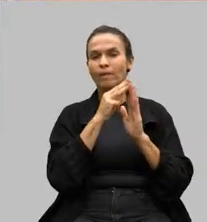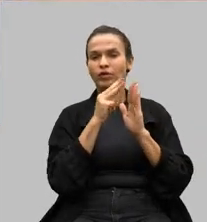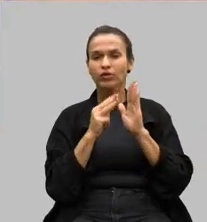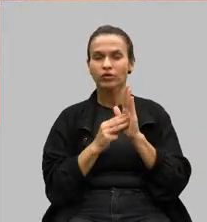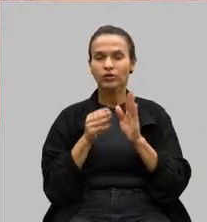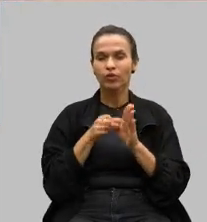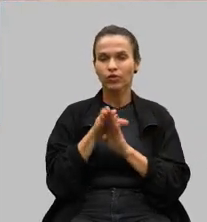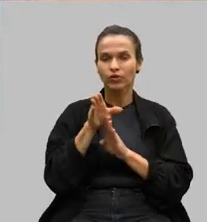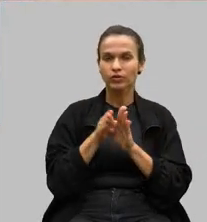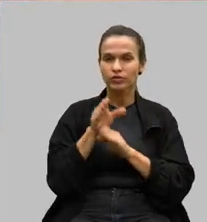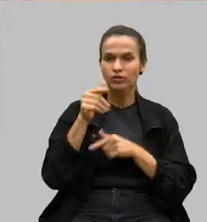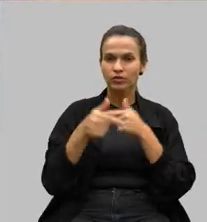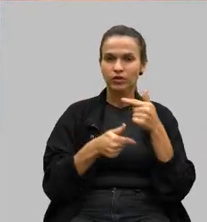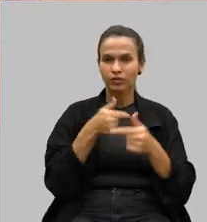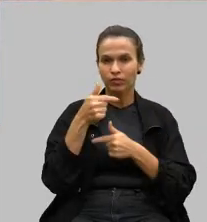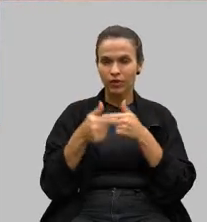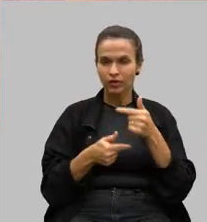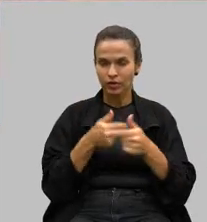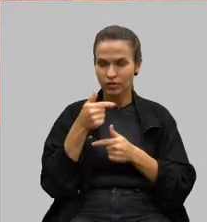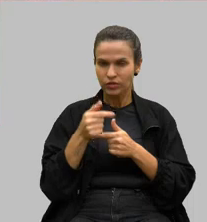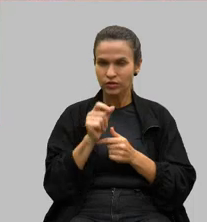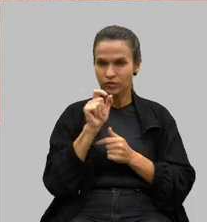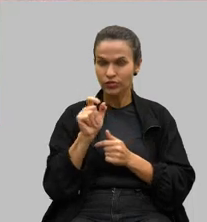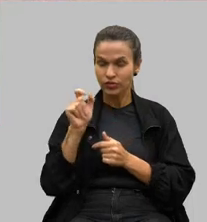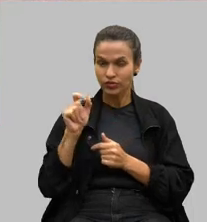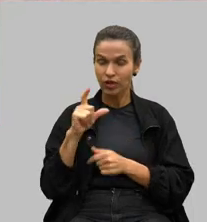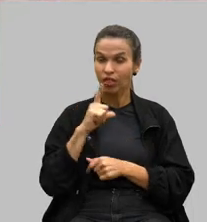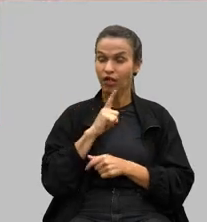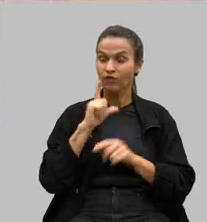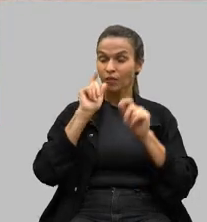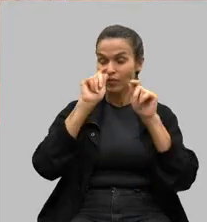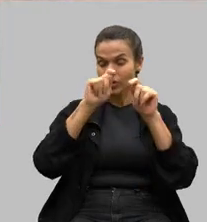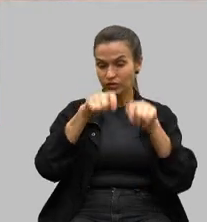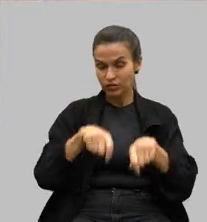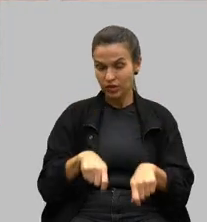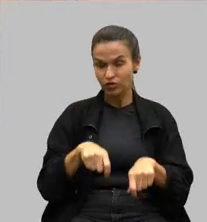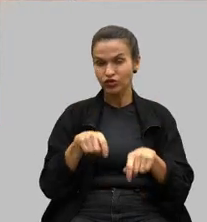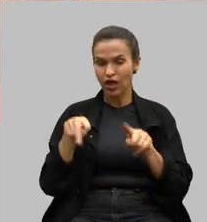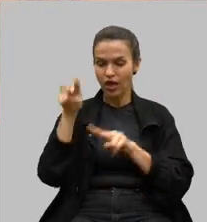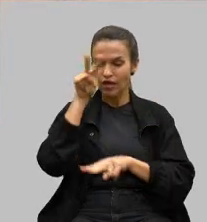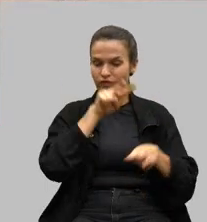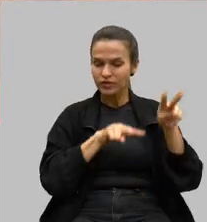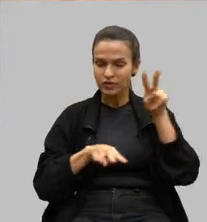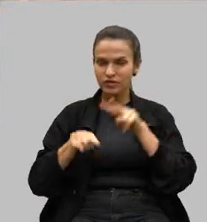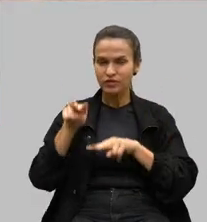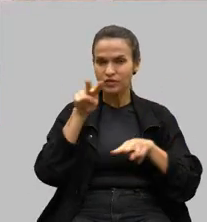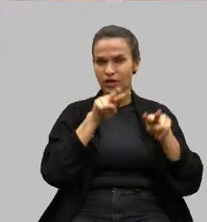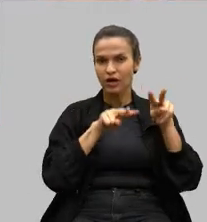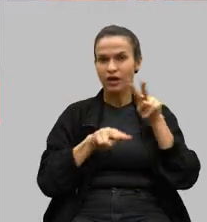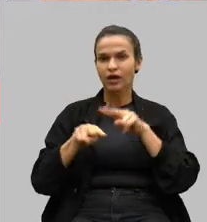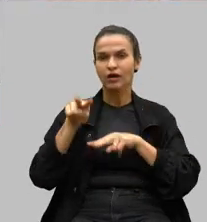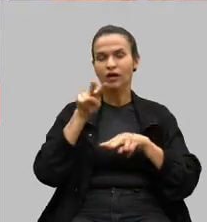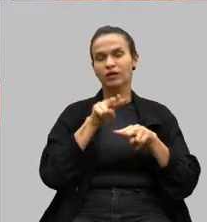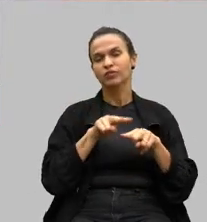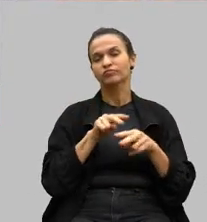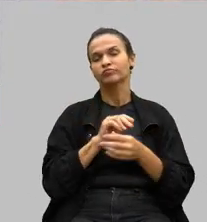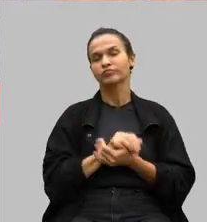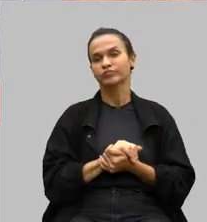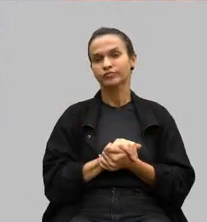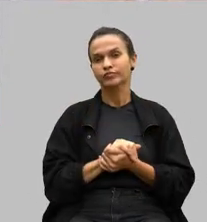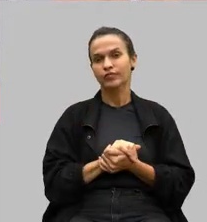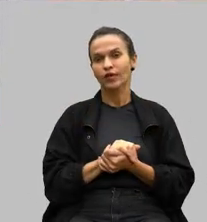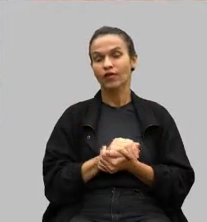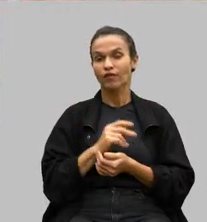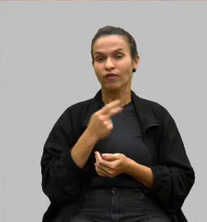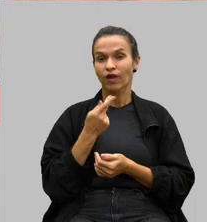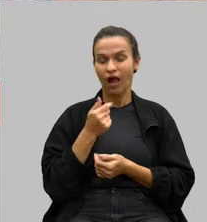o trabalho desses pareceristas se houve possibilidade de revisão por parte desses pareceristas eu vou dizer